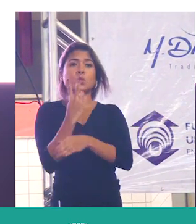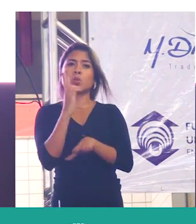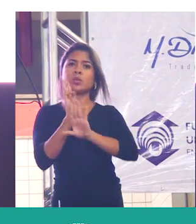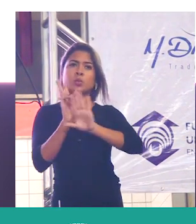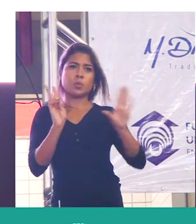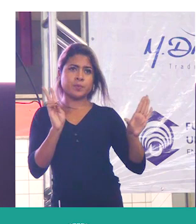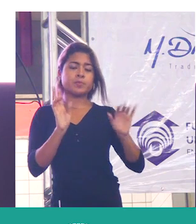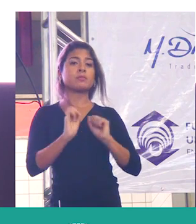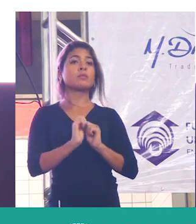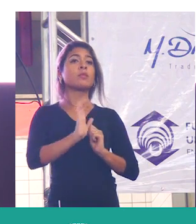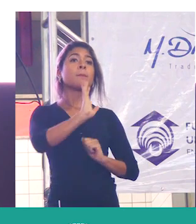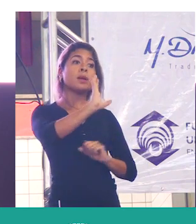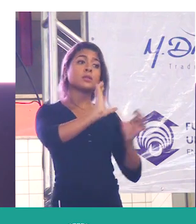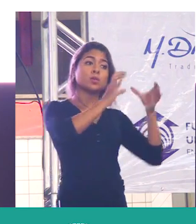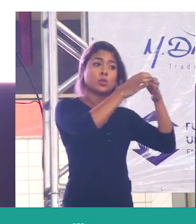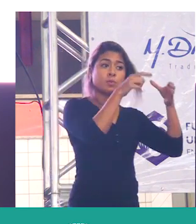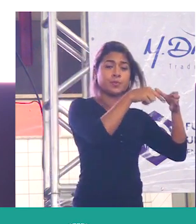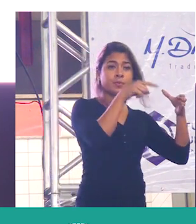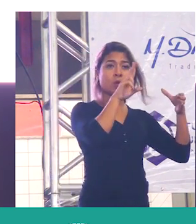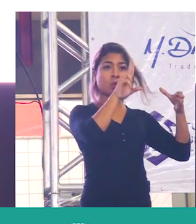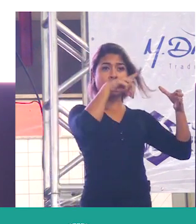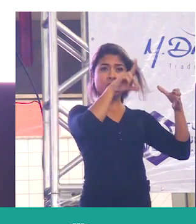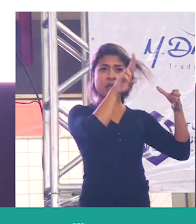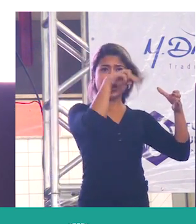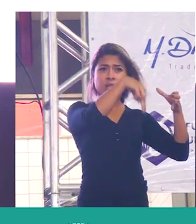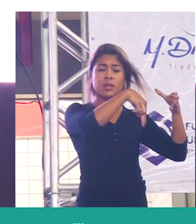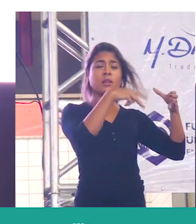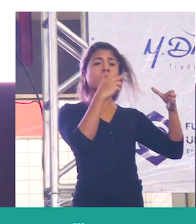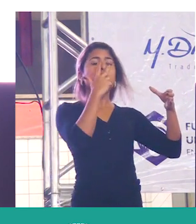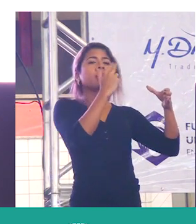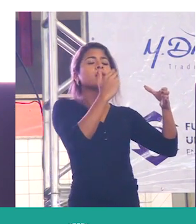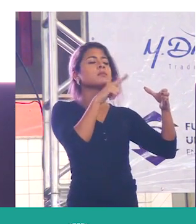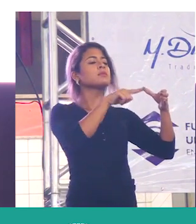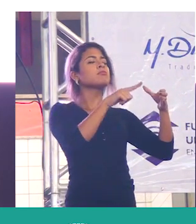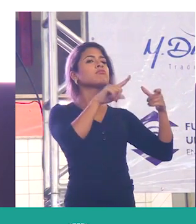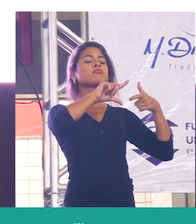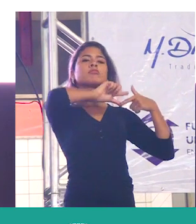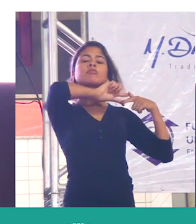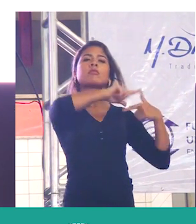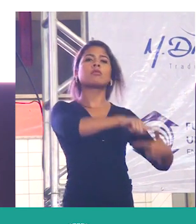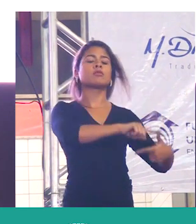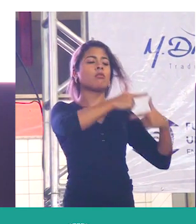era extremamente conservadora, embora ela se